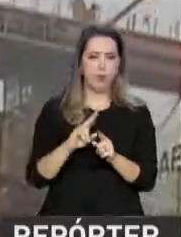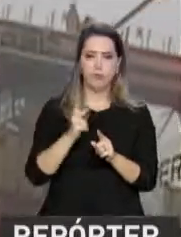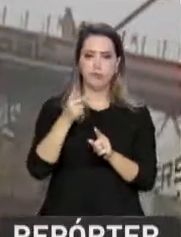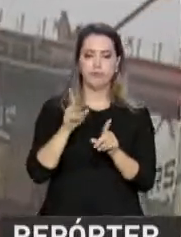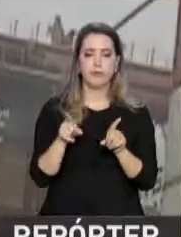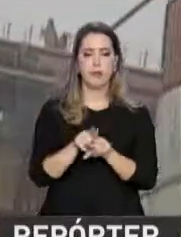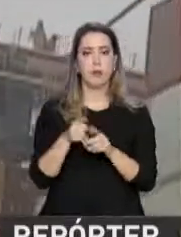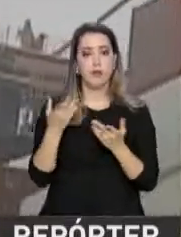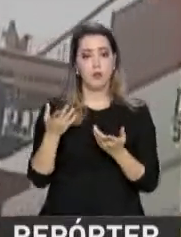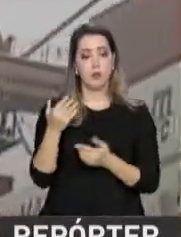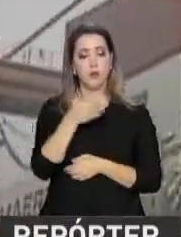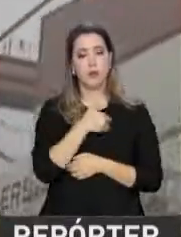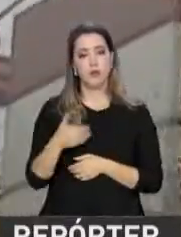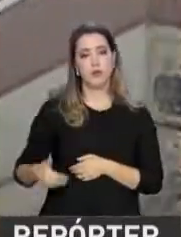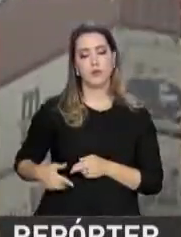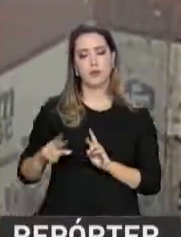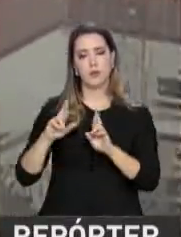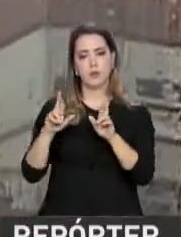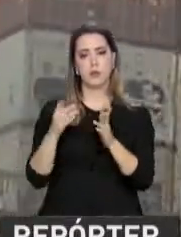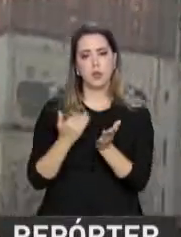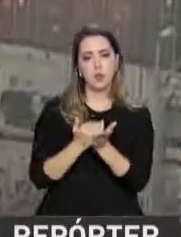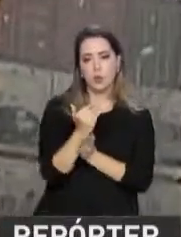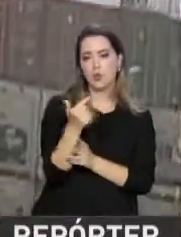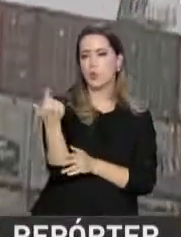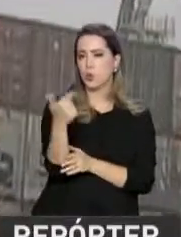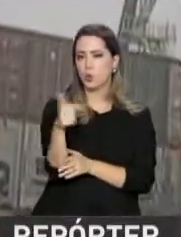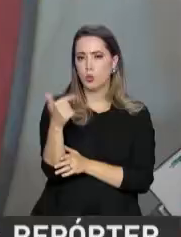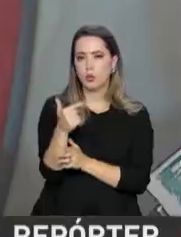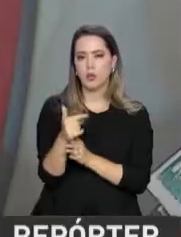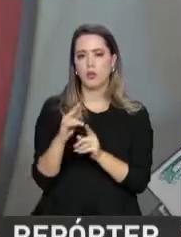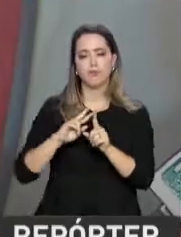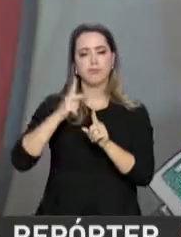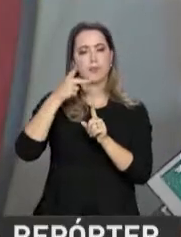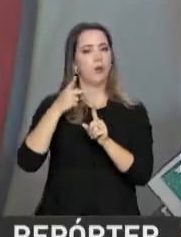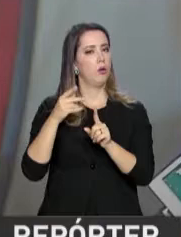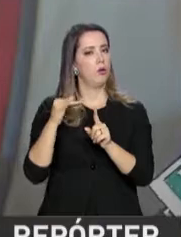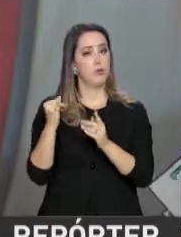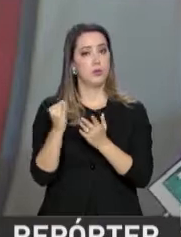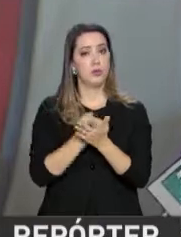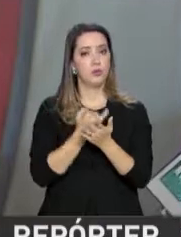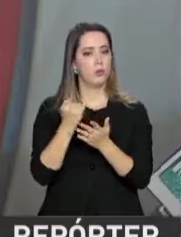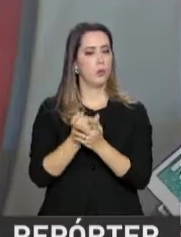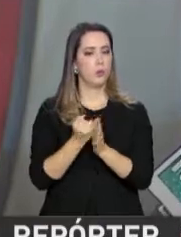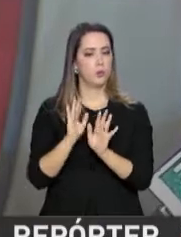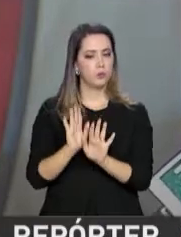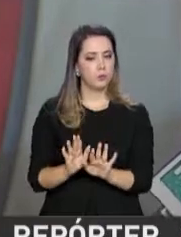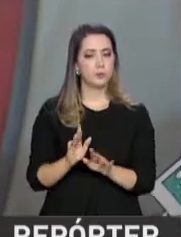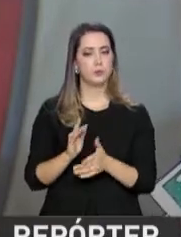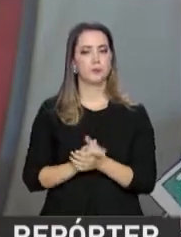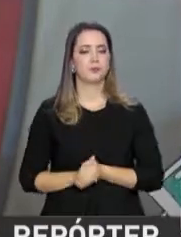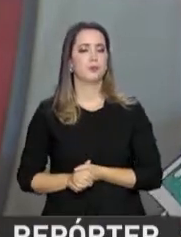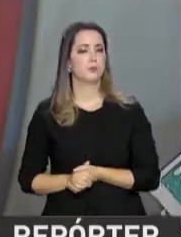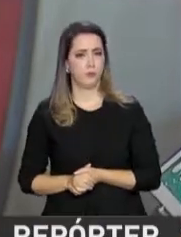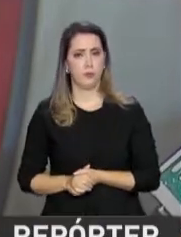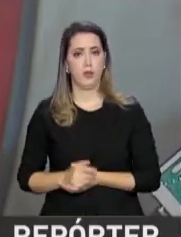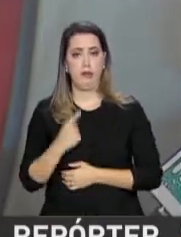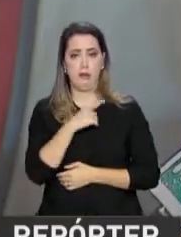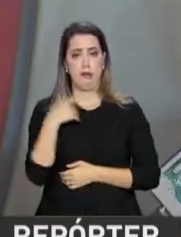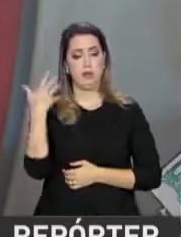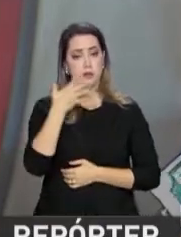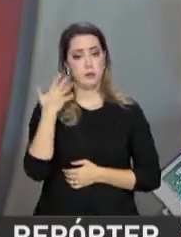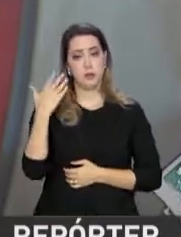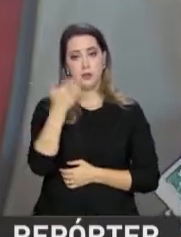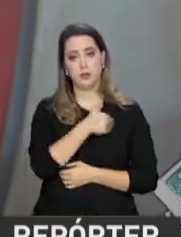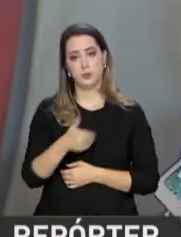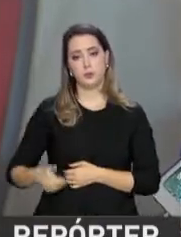norte-americana vire permanente em relação ao brasil o governo brasileiro tem feito é um papel tem